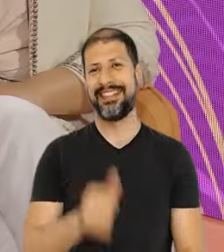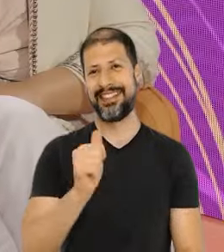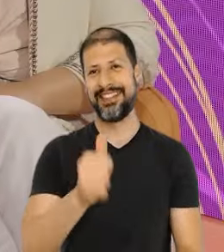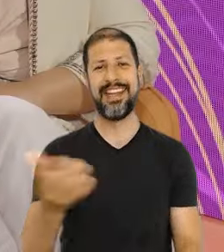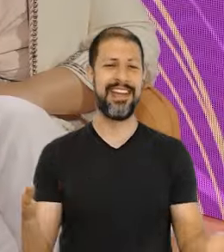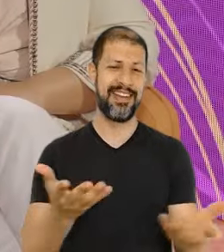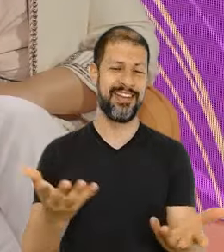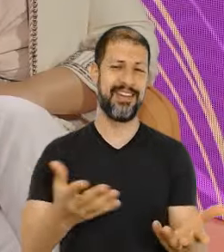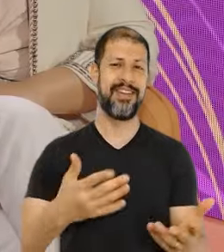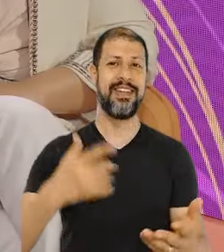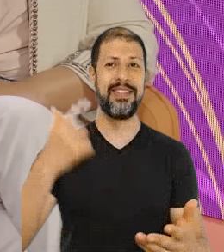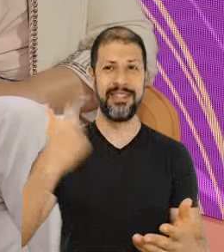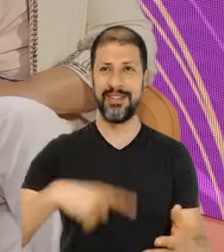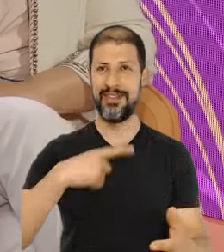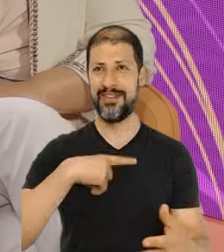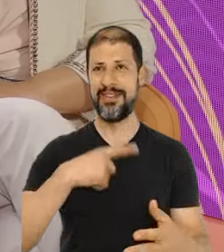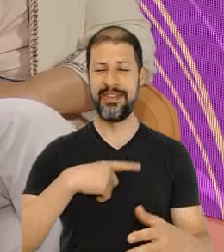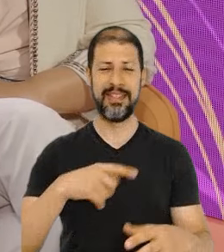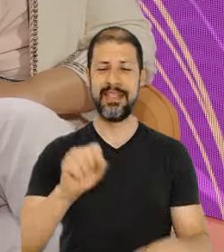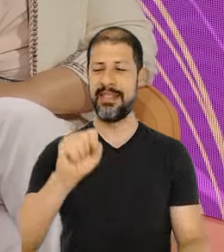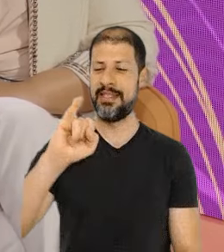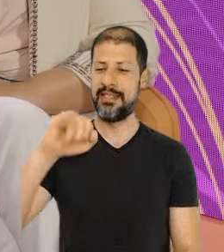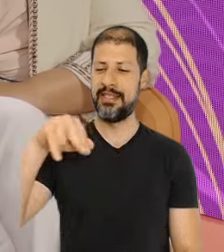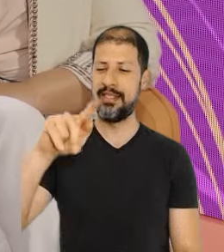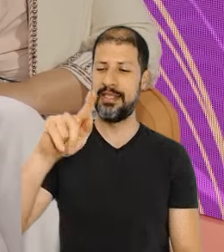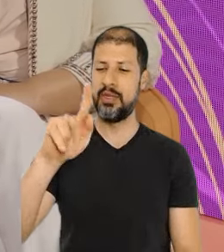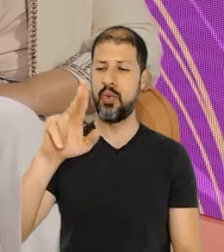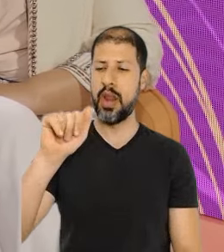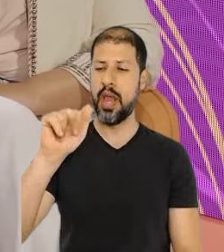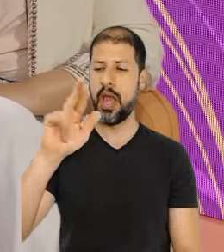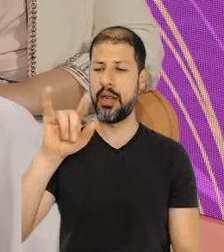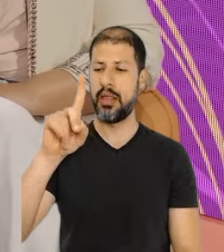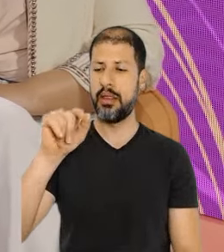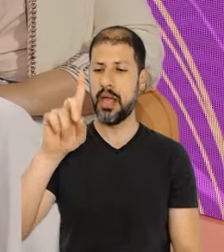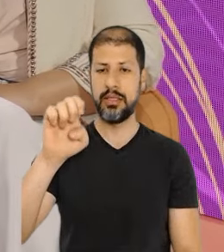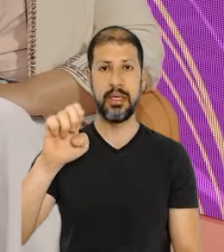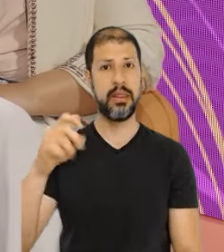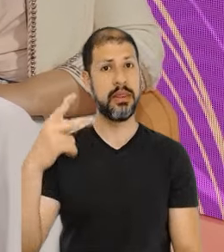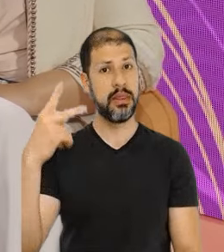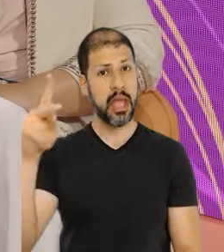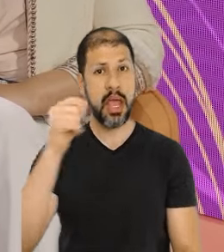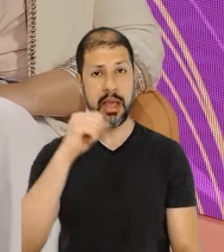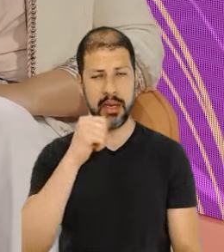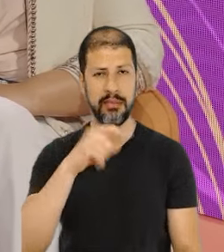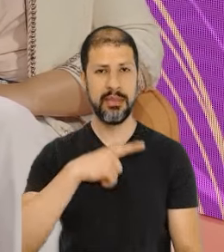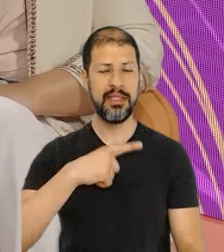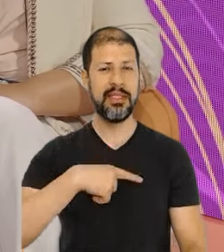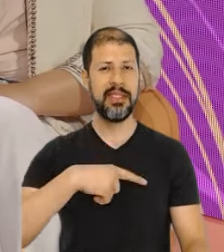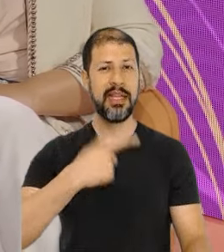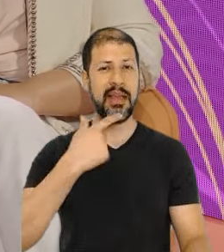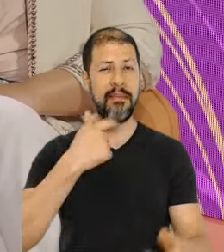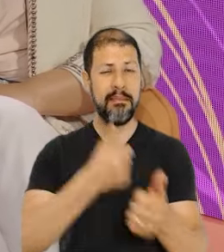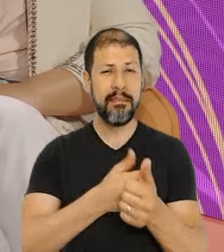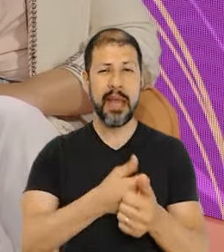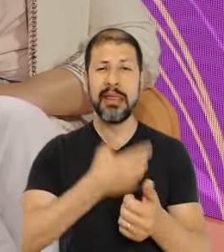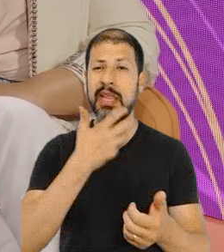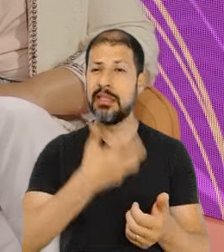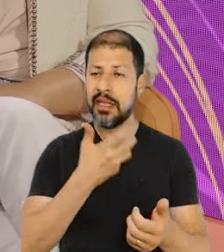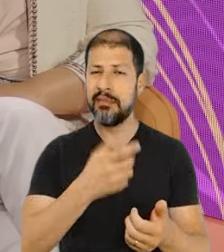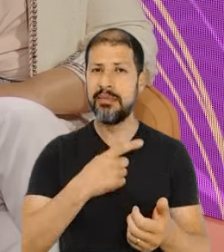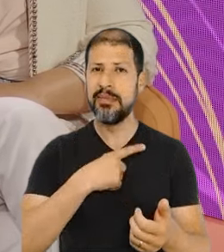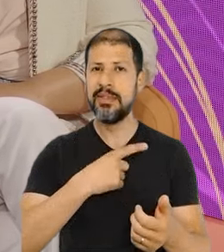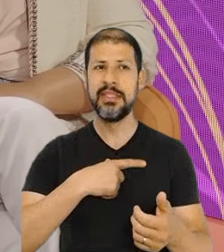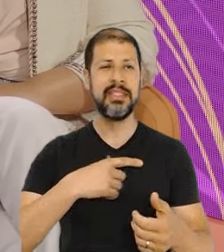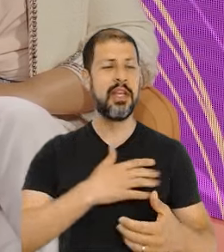gente encerra mais um programa singularidade delas né com esse toque especial já no final do ano com esse coração quentinho